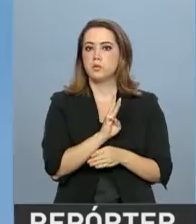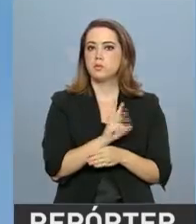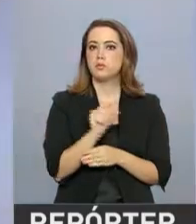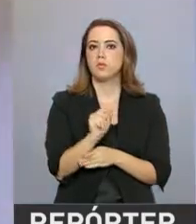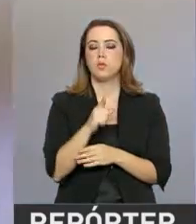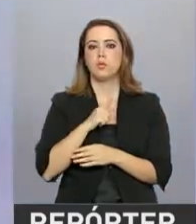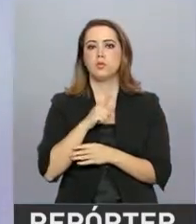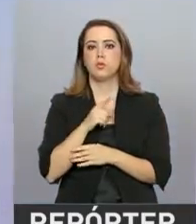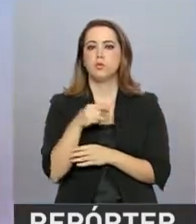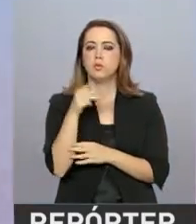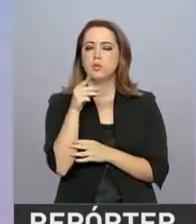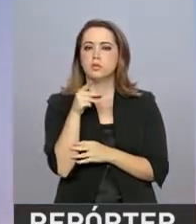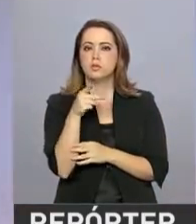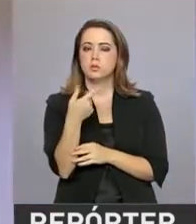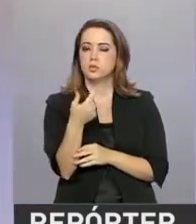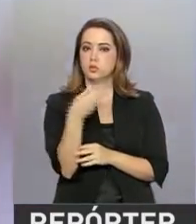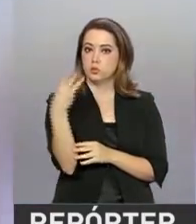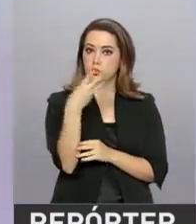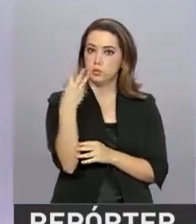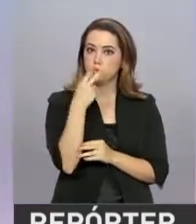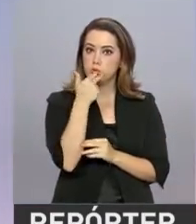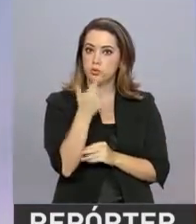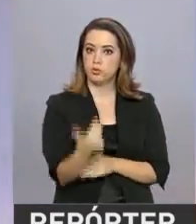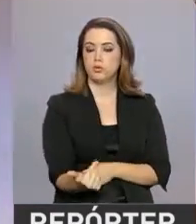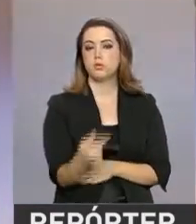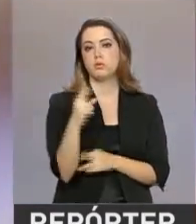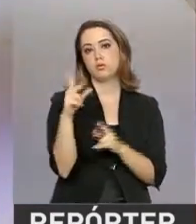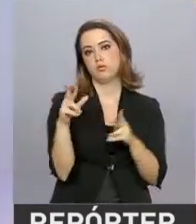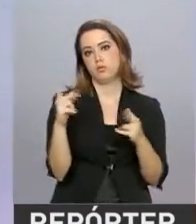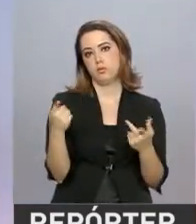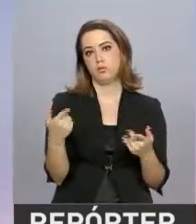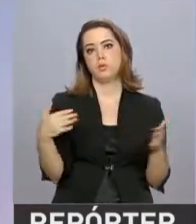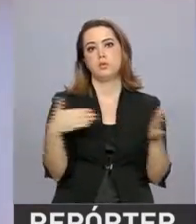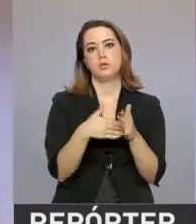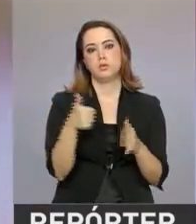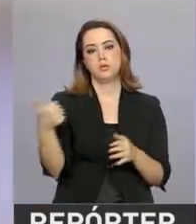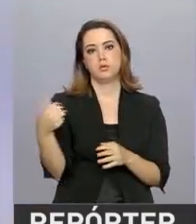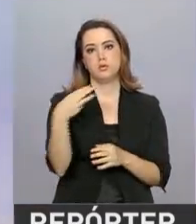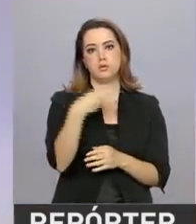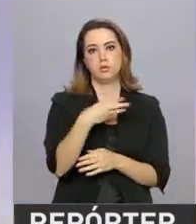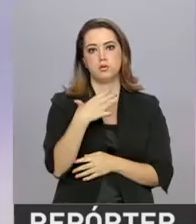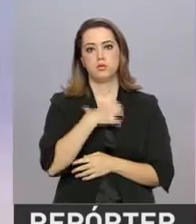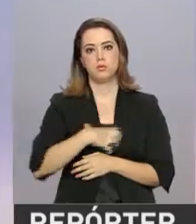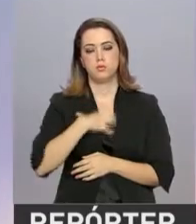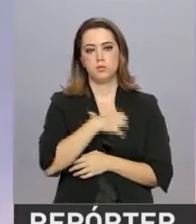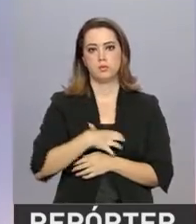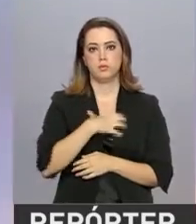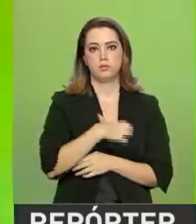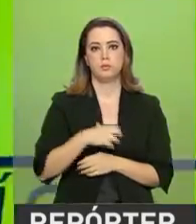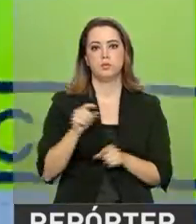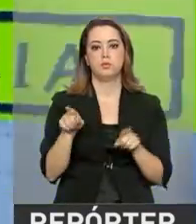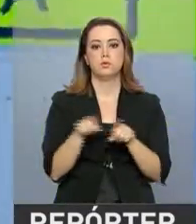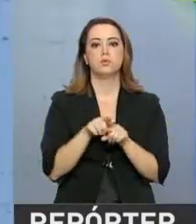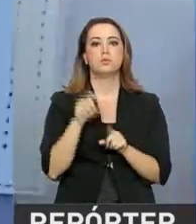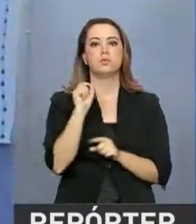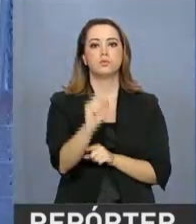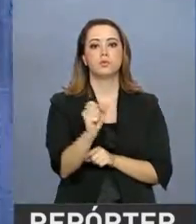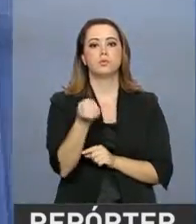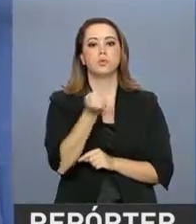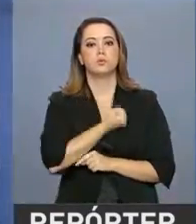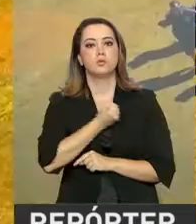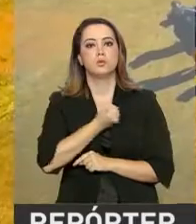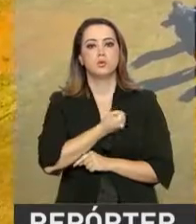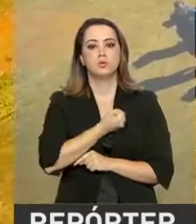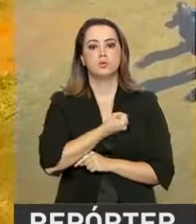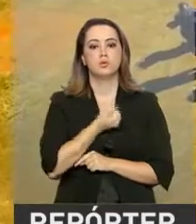trilingue até o dia 3 de agosto quando ocorrerá o último jogo da olimpíada em brasília o número é